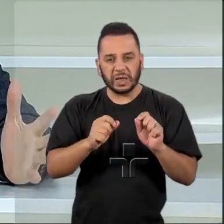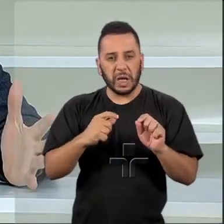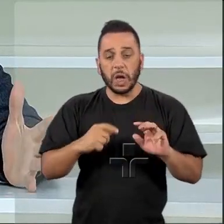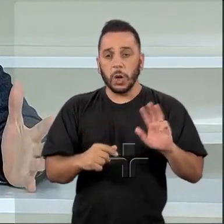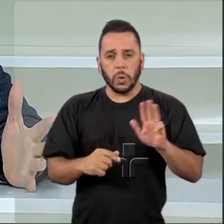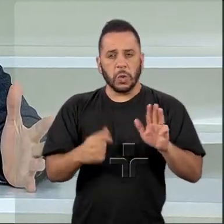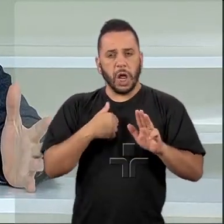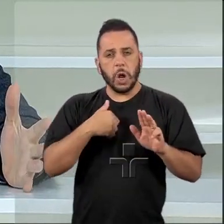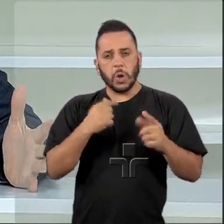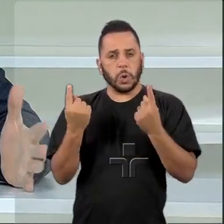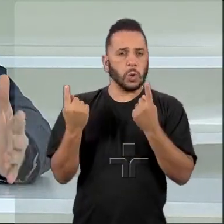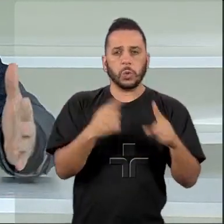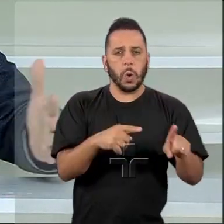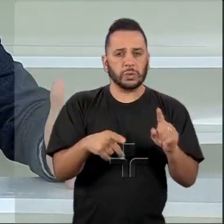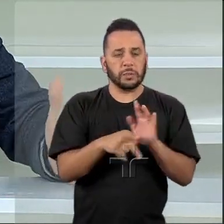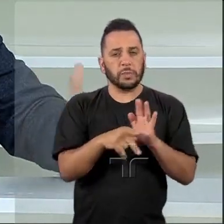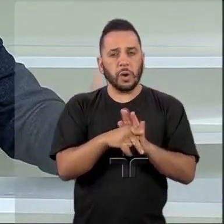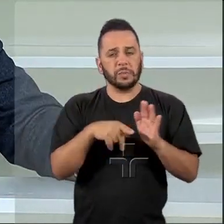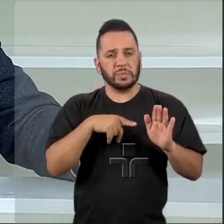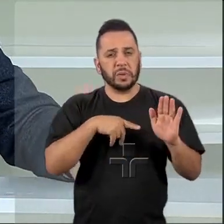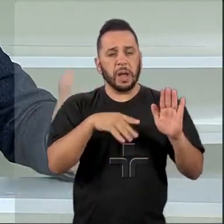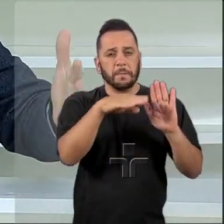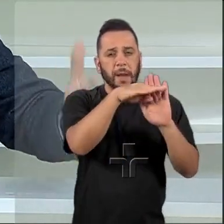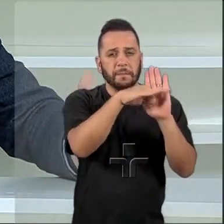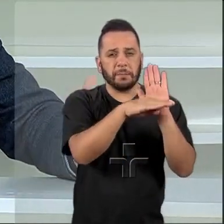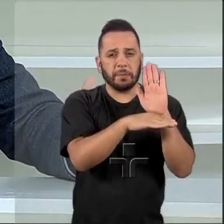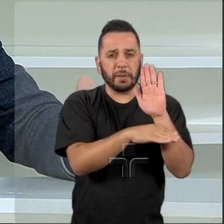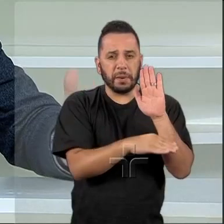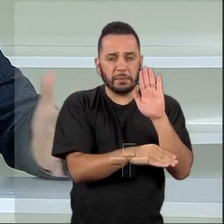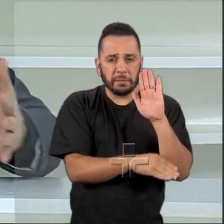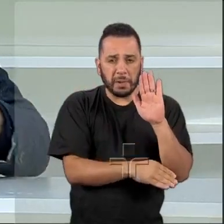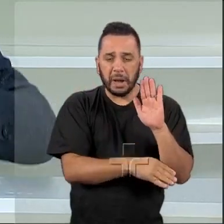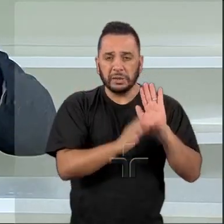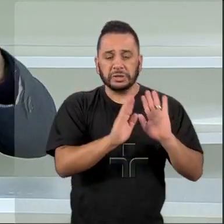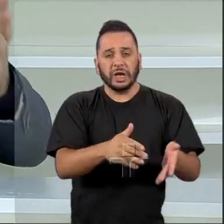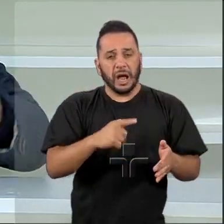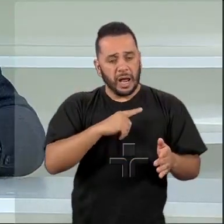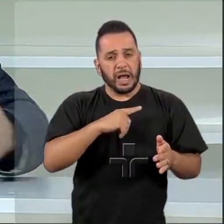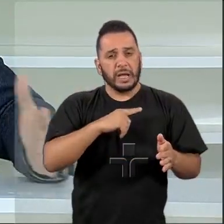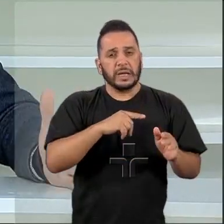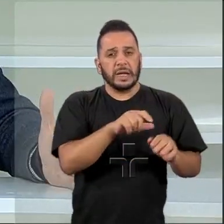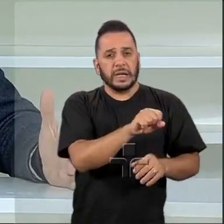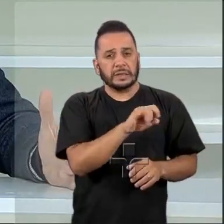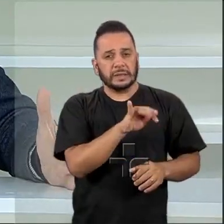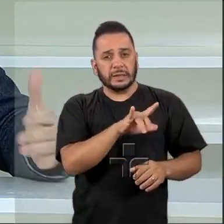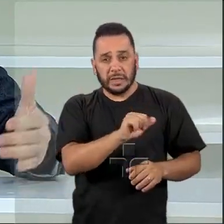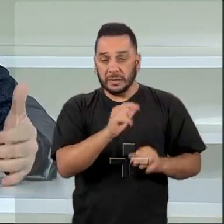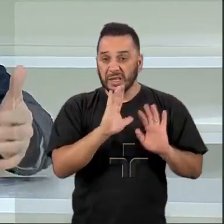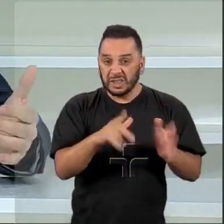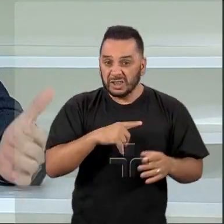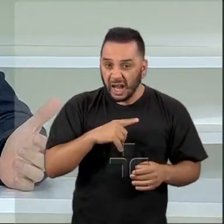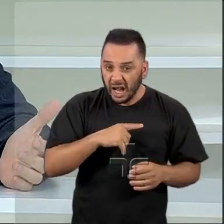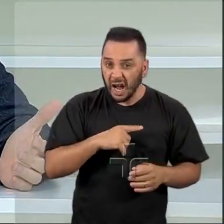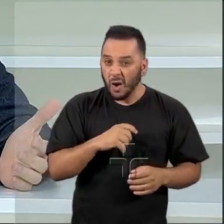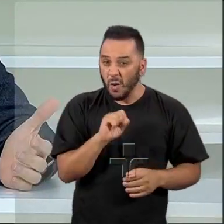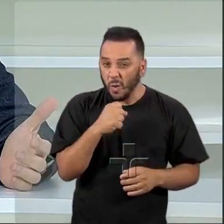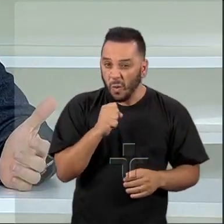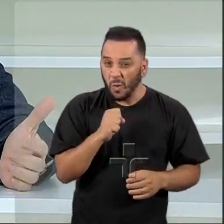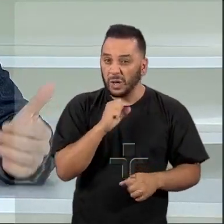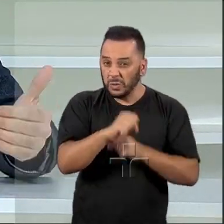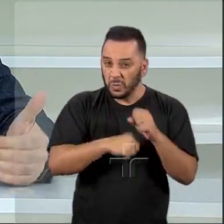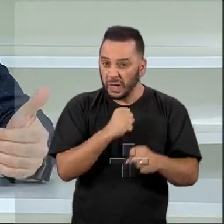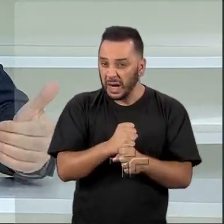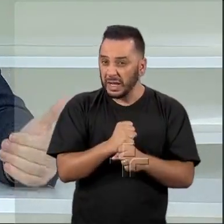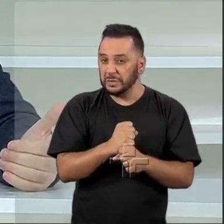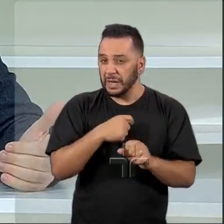coisa mais estranha do mundo. Fala assim, como é que alguém que operou um sistema durante 8 anos, e indiretamente, digamos, 13, pode se colocar como